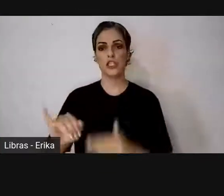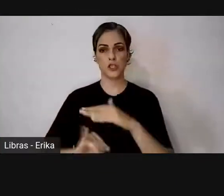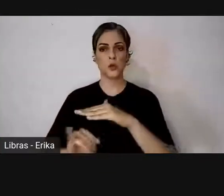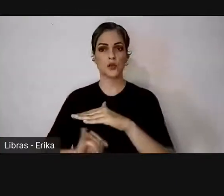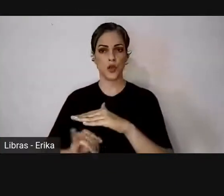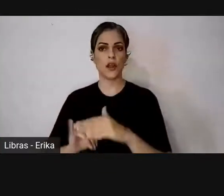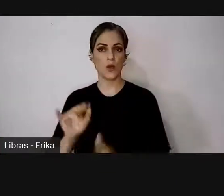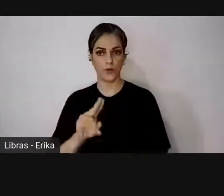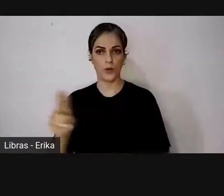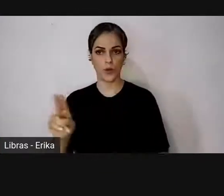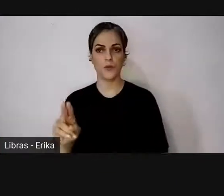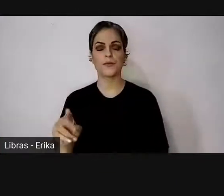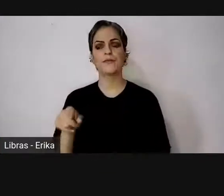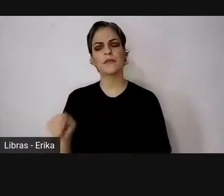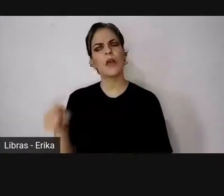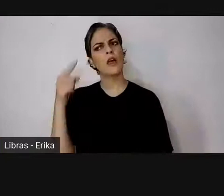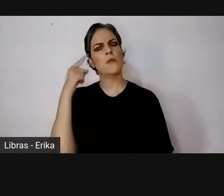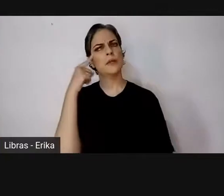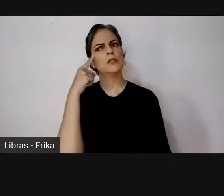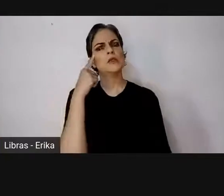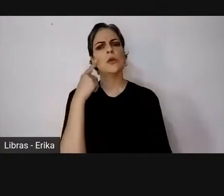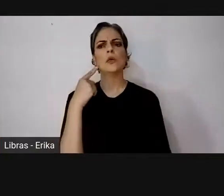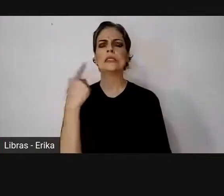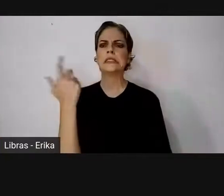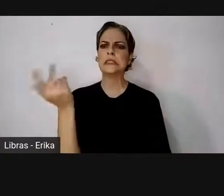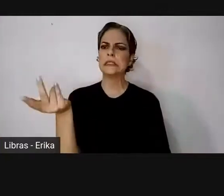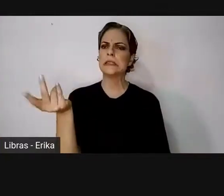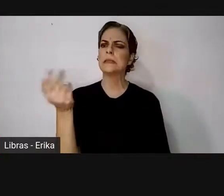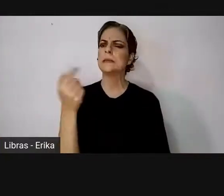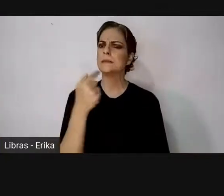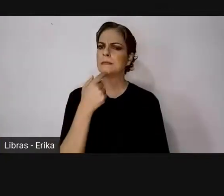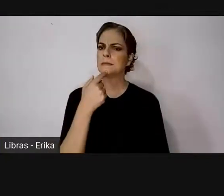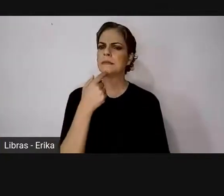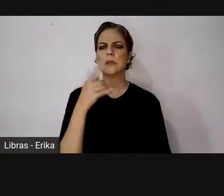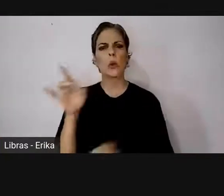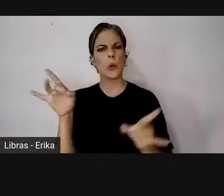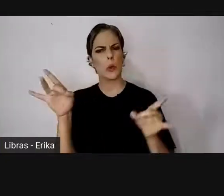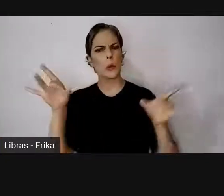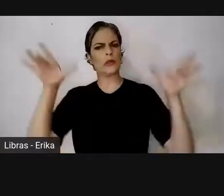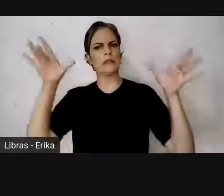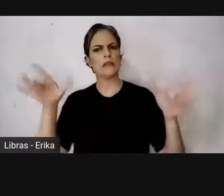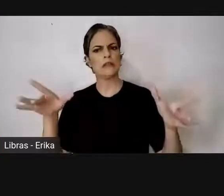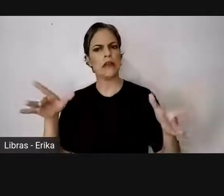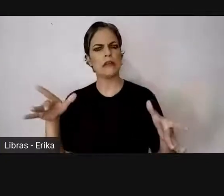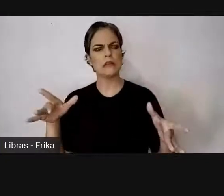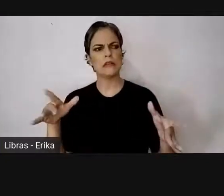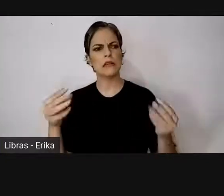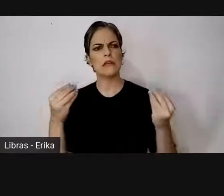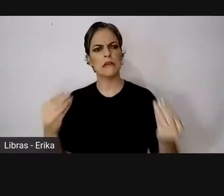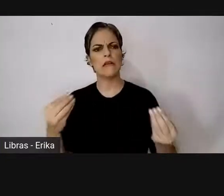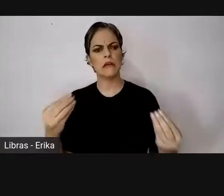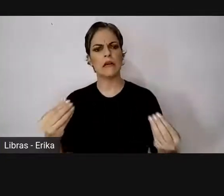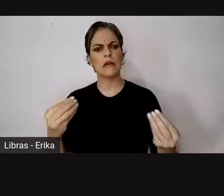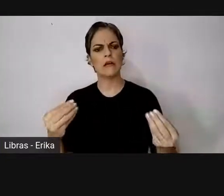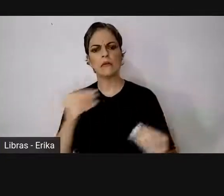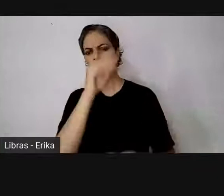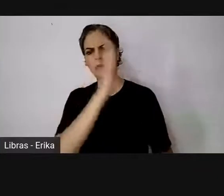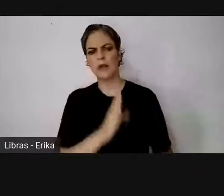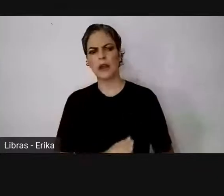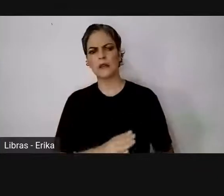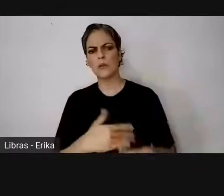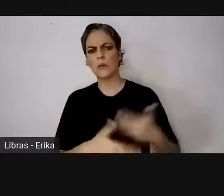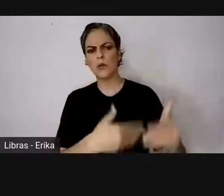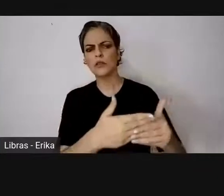achou que seria assim, olha, é muita coincidência, né, que o Parlamento do Brasil está entrando nesse processo, a gente